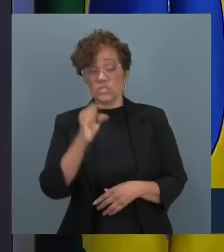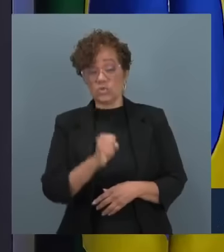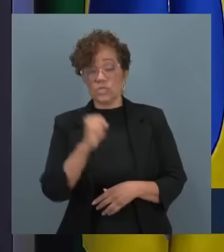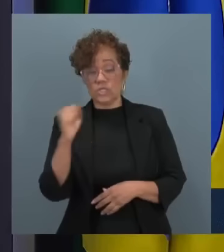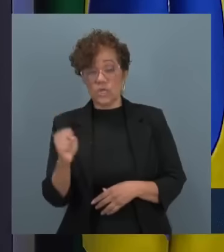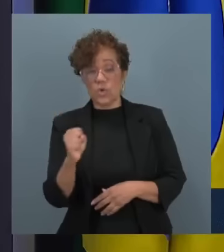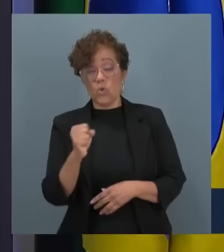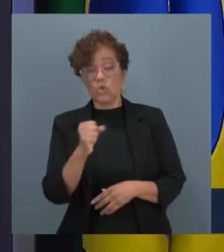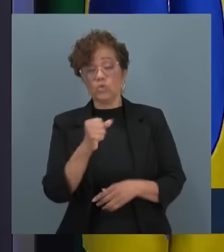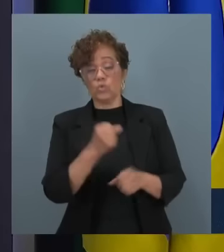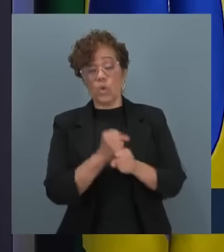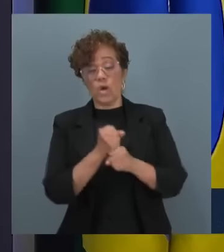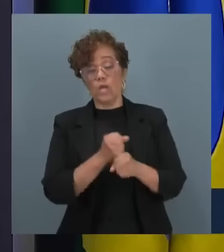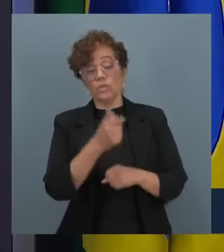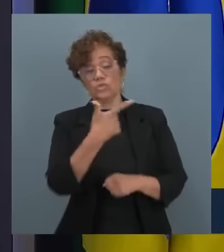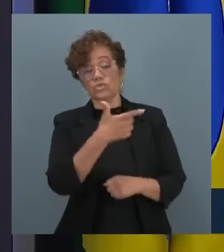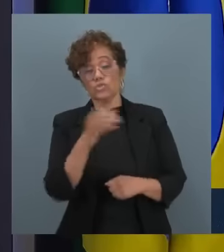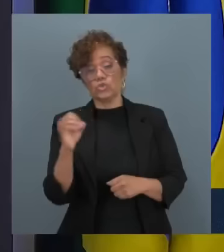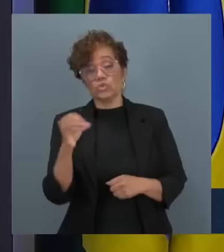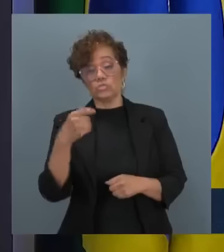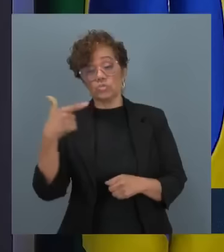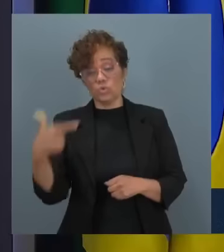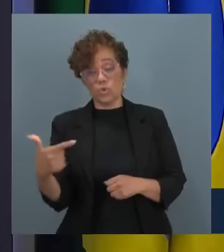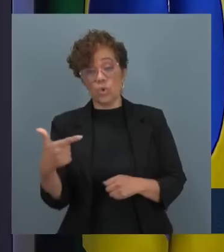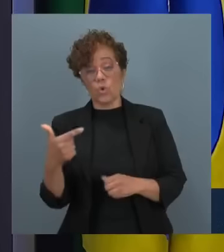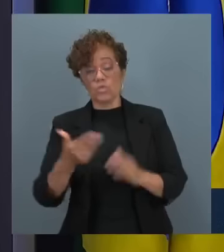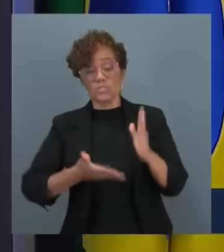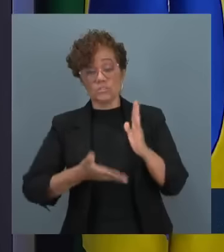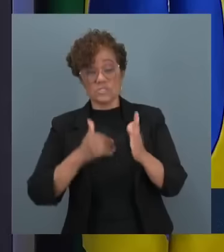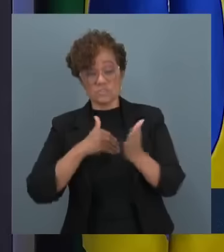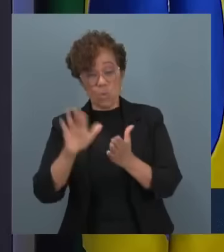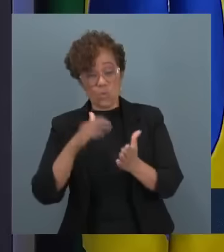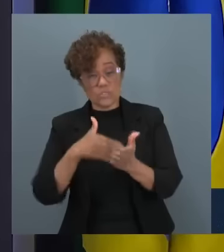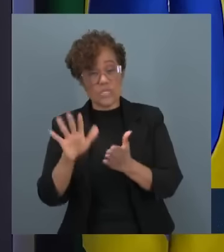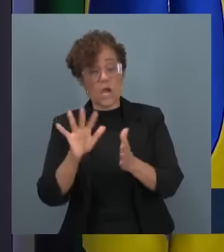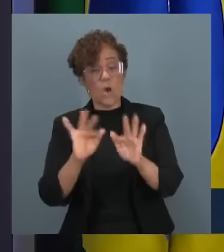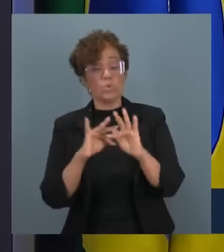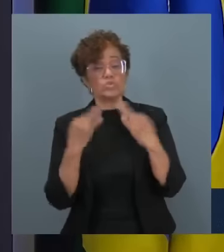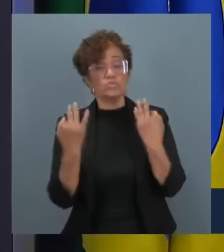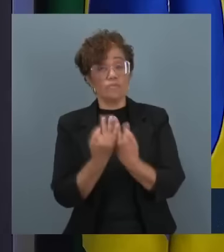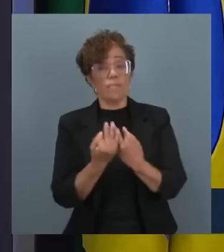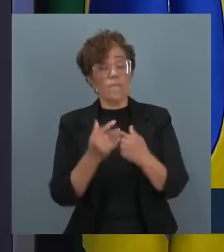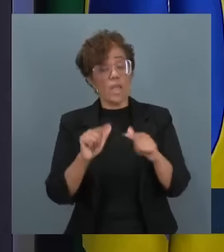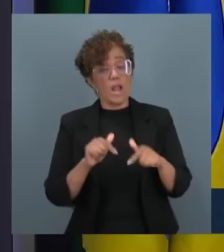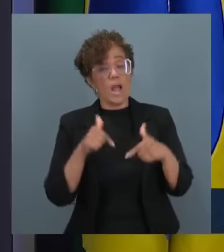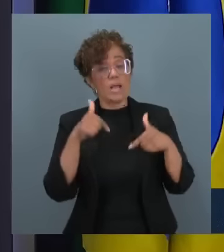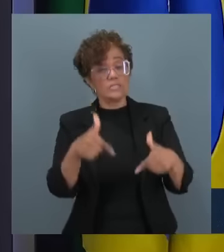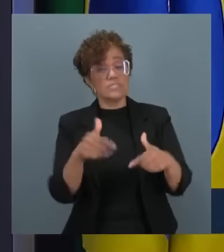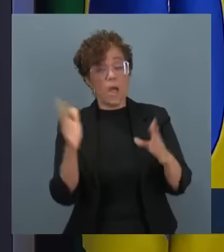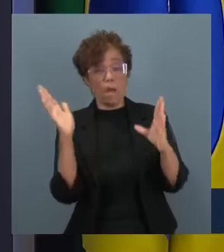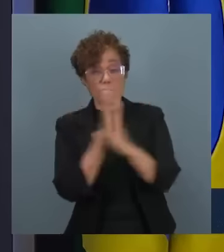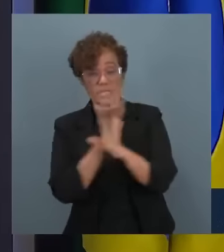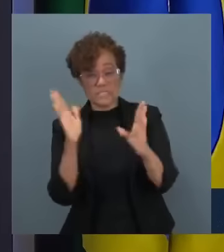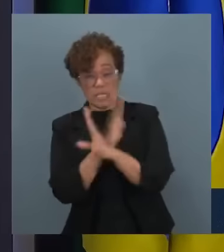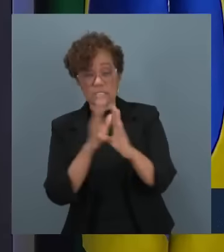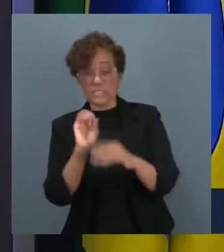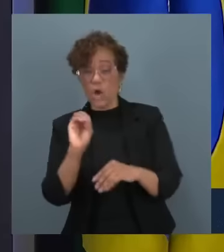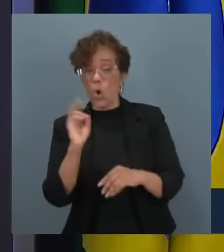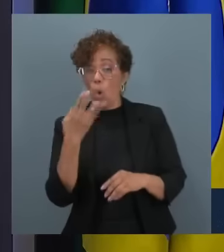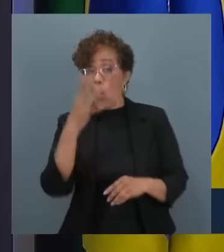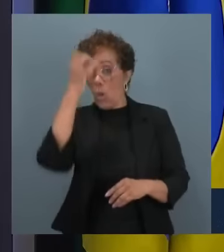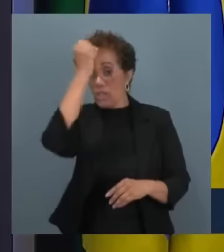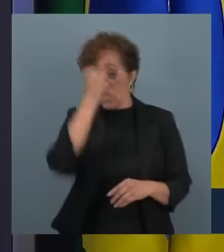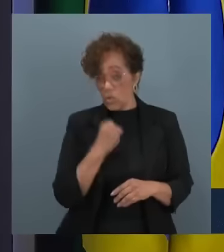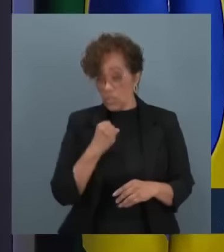4.388 de 2002. Ele estabelece que a expulsão forçada de famílias por ações de perseguição ou terrorismo